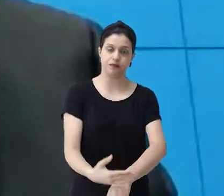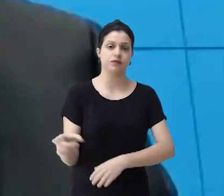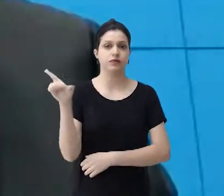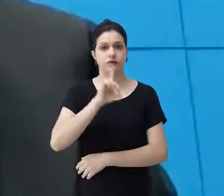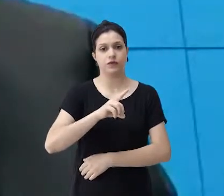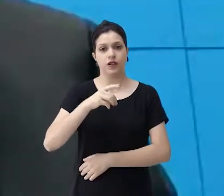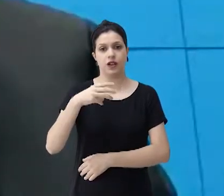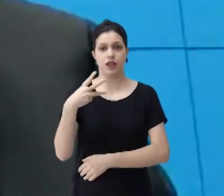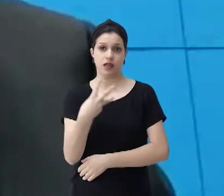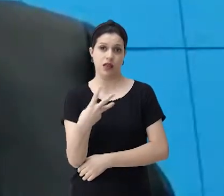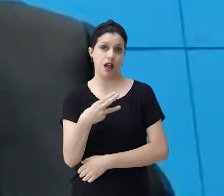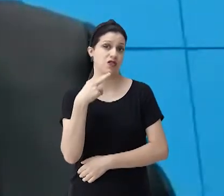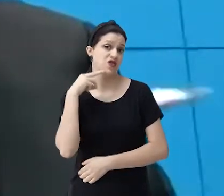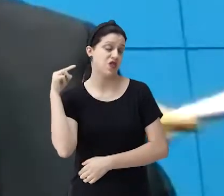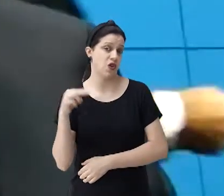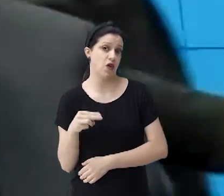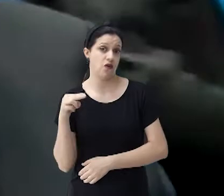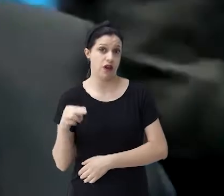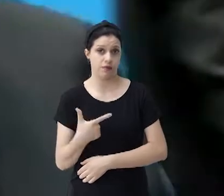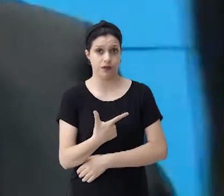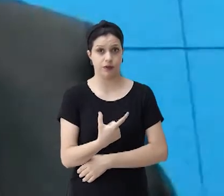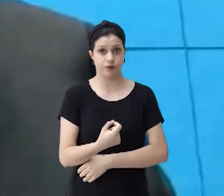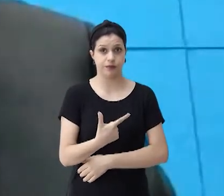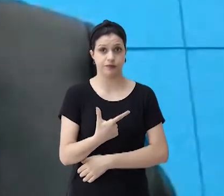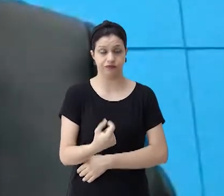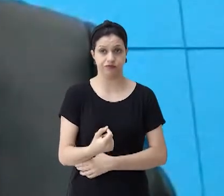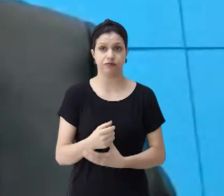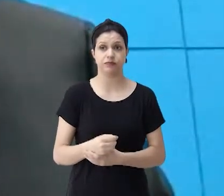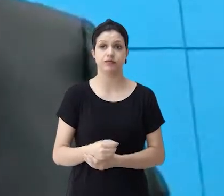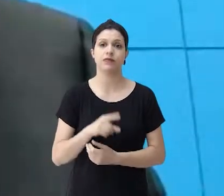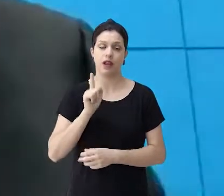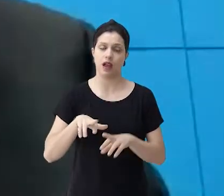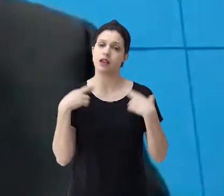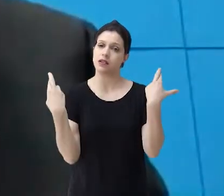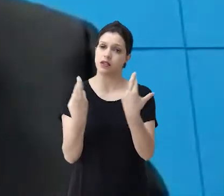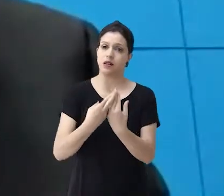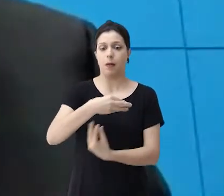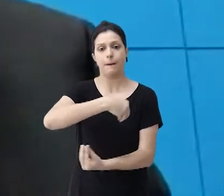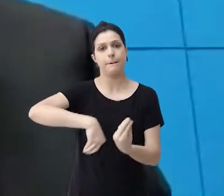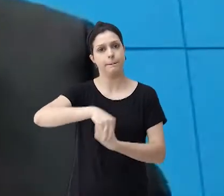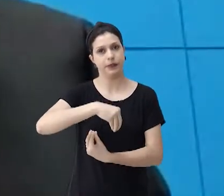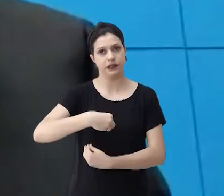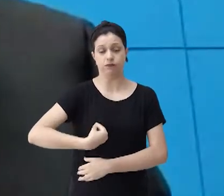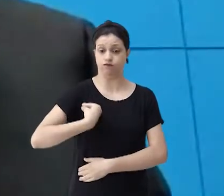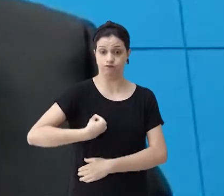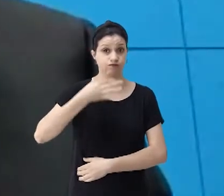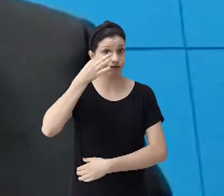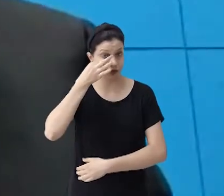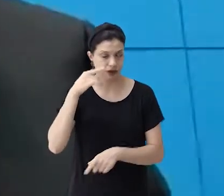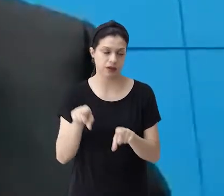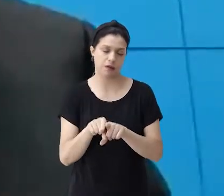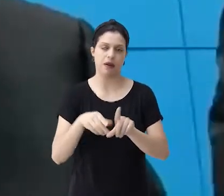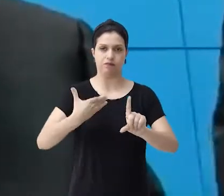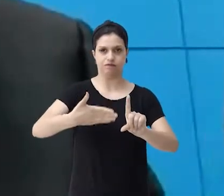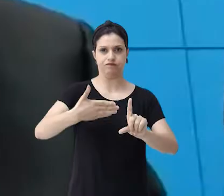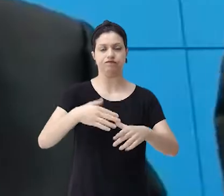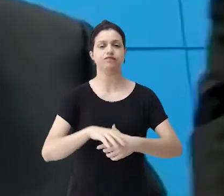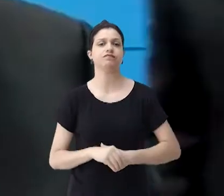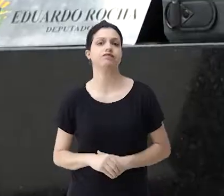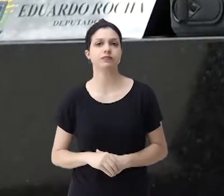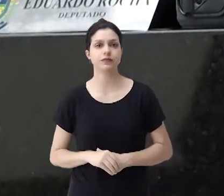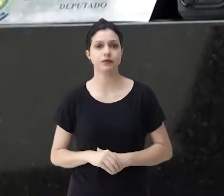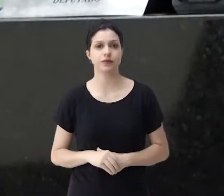sessão ordinária do dia 3 de novembro de 2020. Sessão mista online e